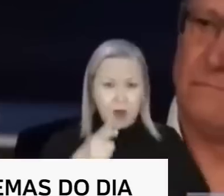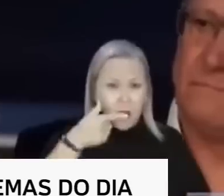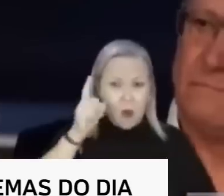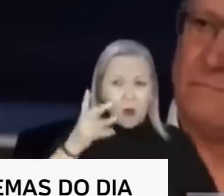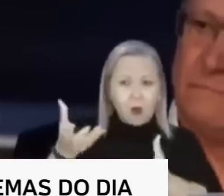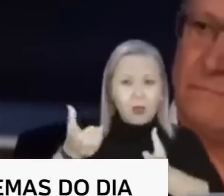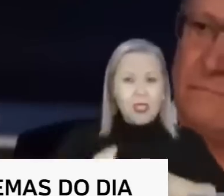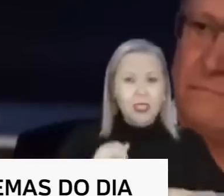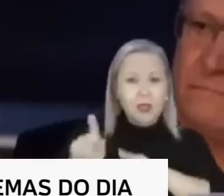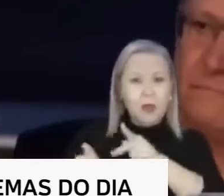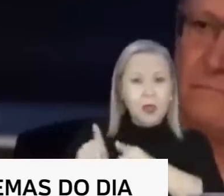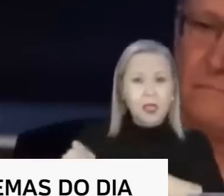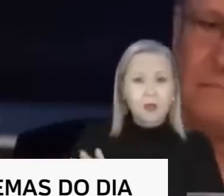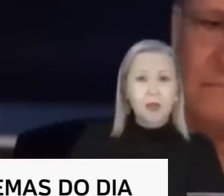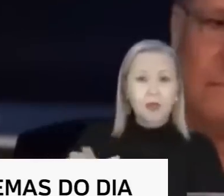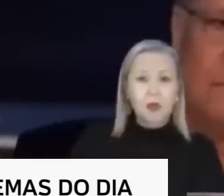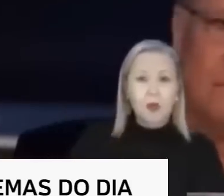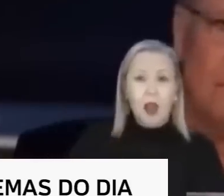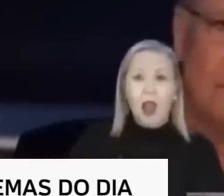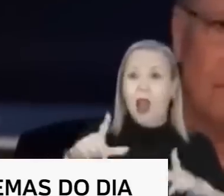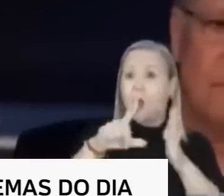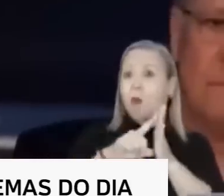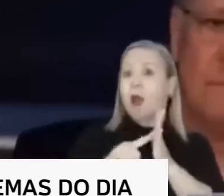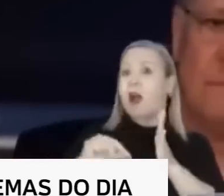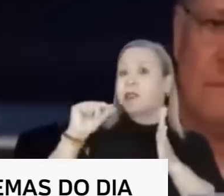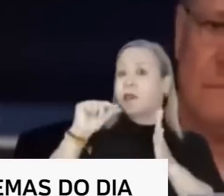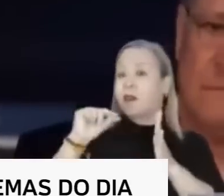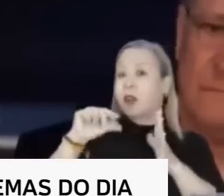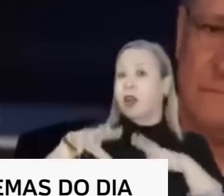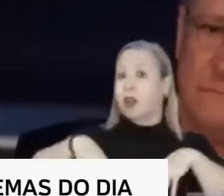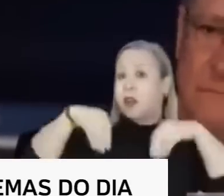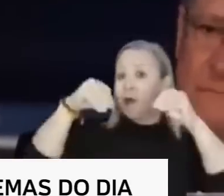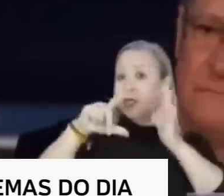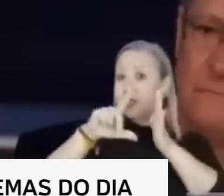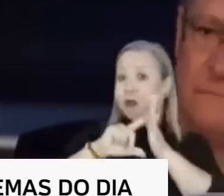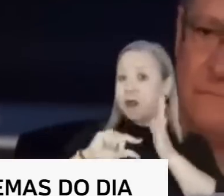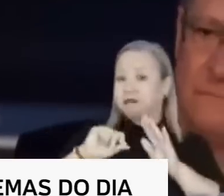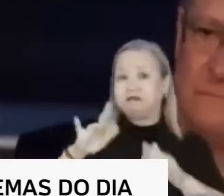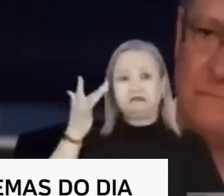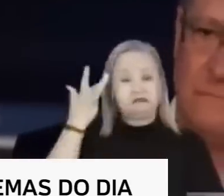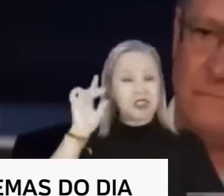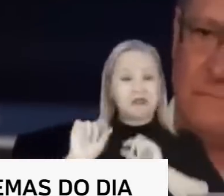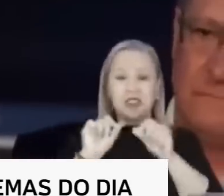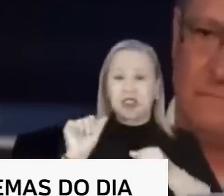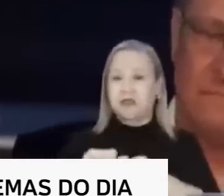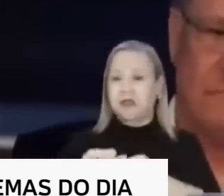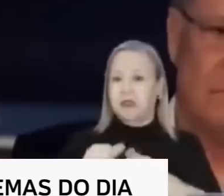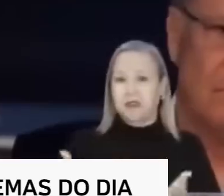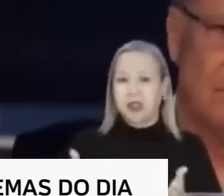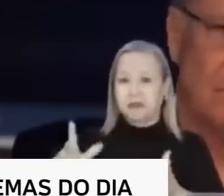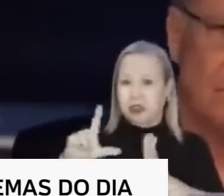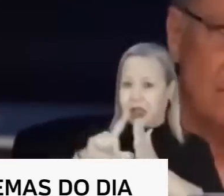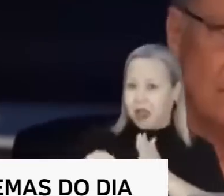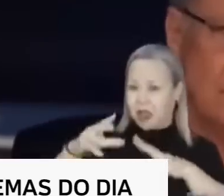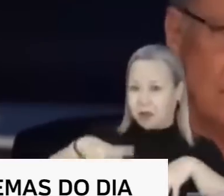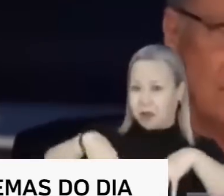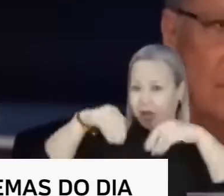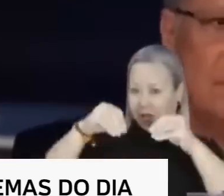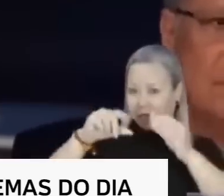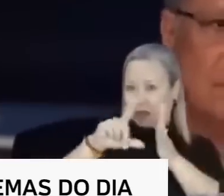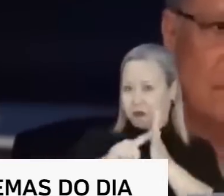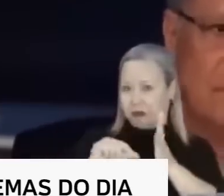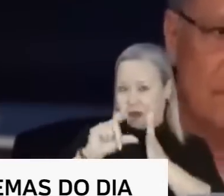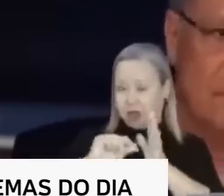no Palácio do Alvorada. Não sei qual foi o estrago que foi feito no Palácio Alvorada. Ele tem que saber que